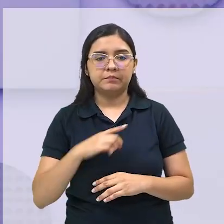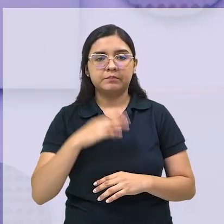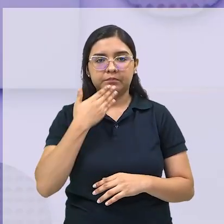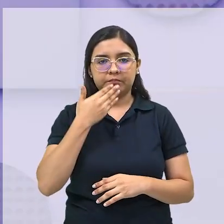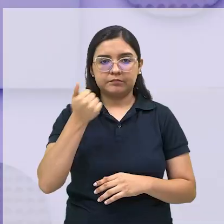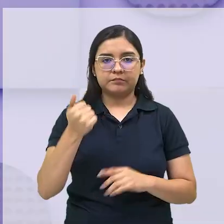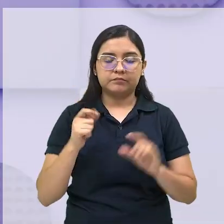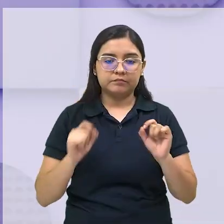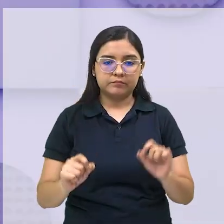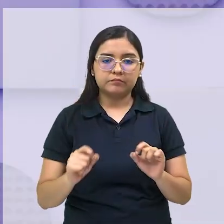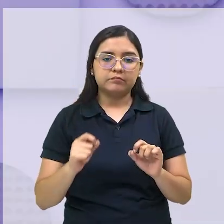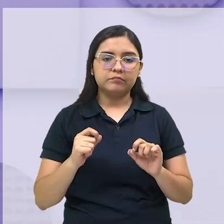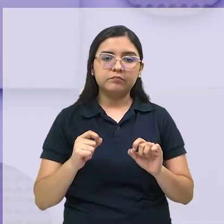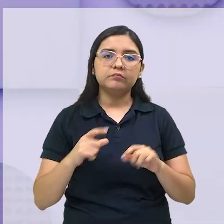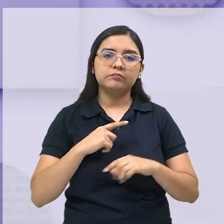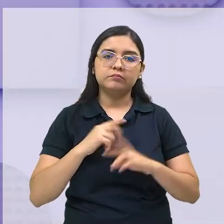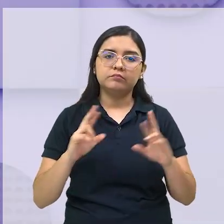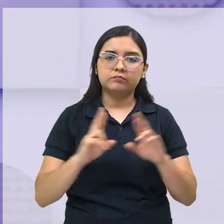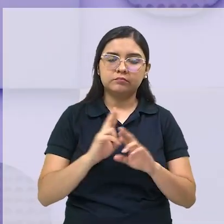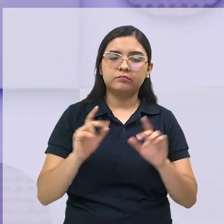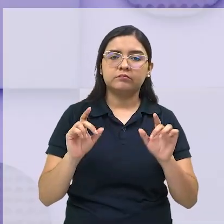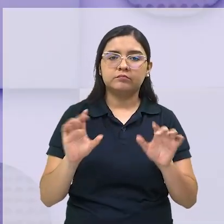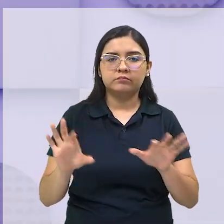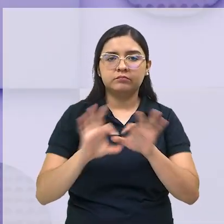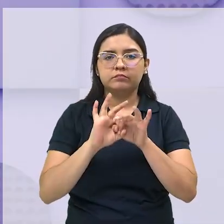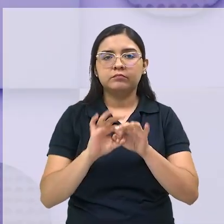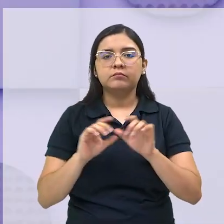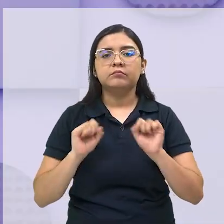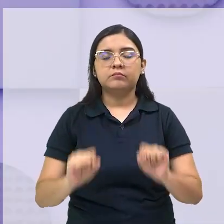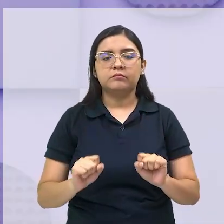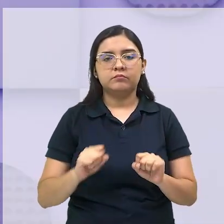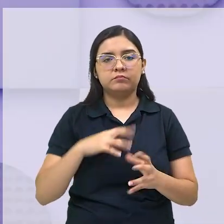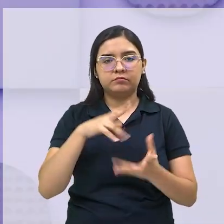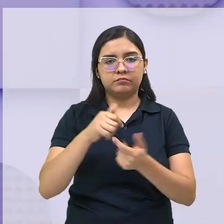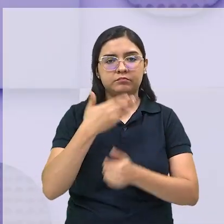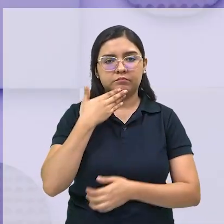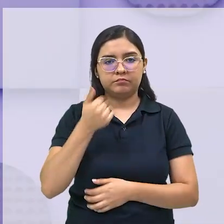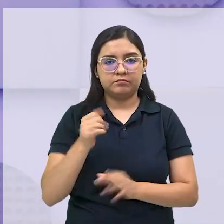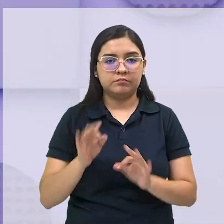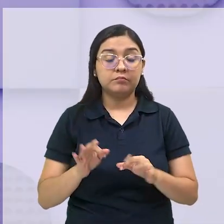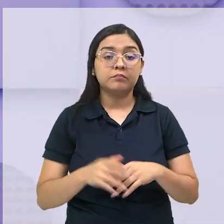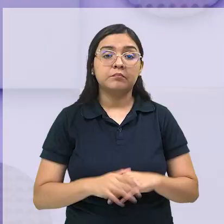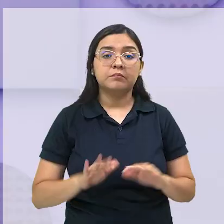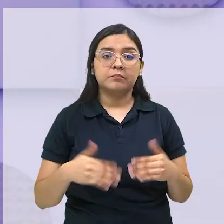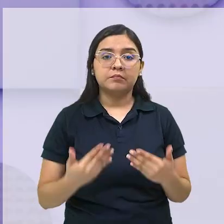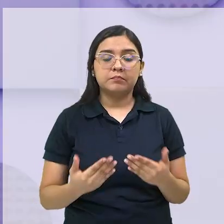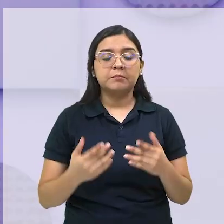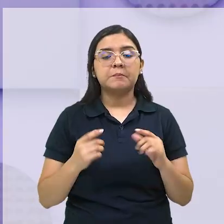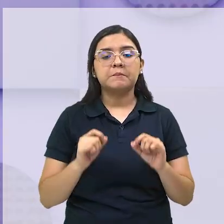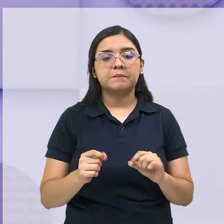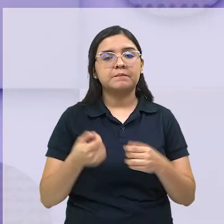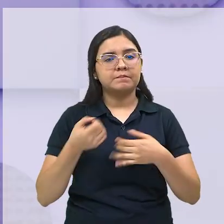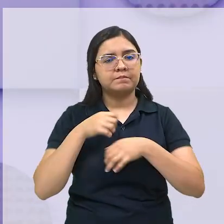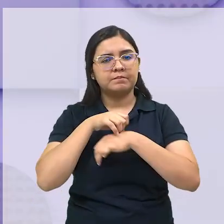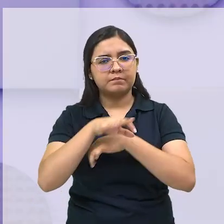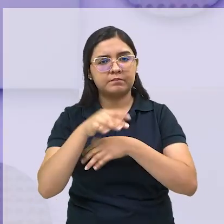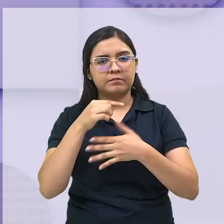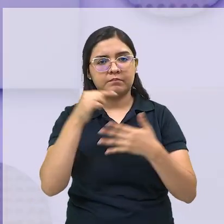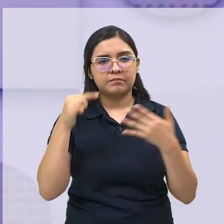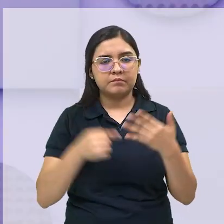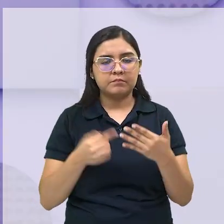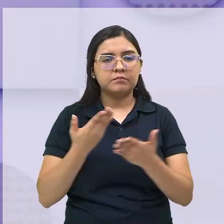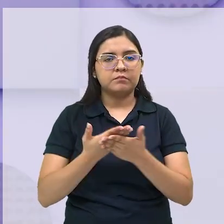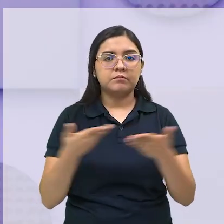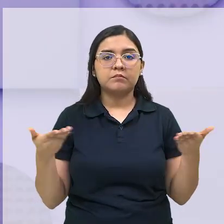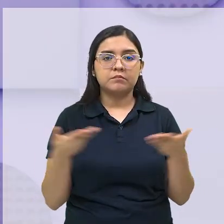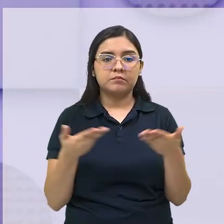mais ainda os laços e poder realmente fazer um mundo melhor. Então, essas e outras dicas que nós semeamos